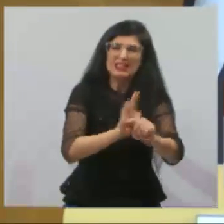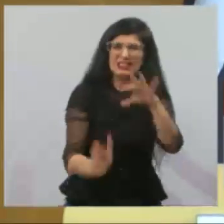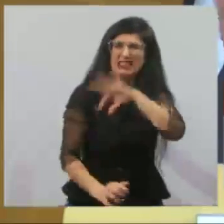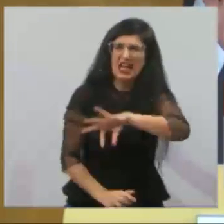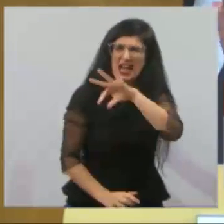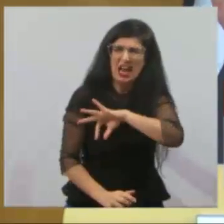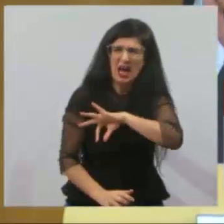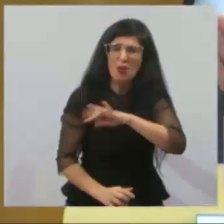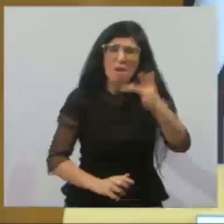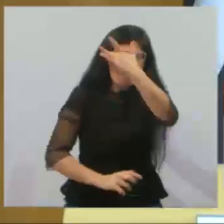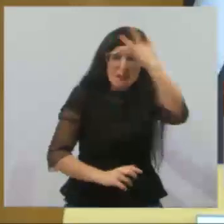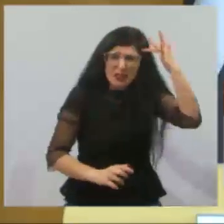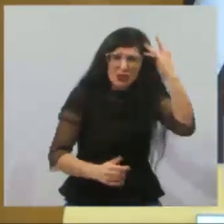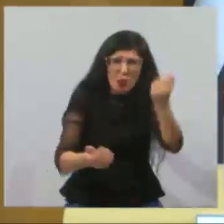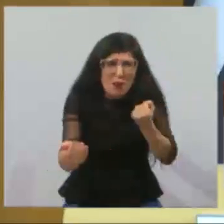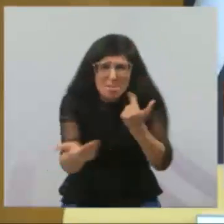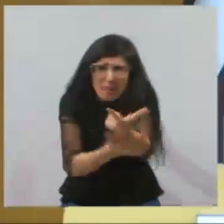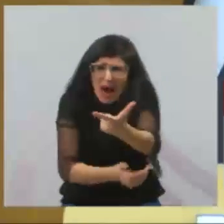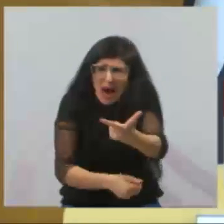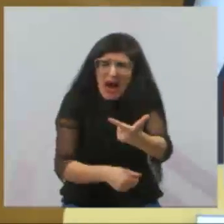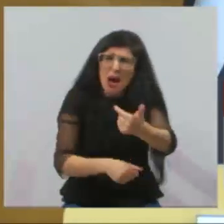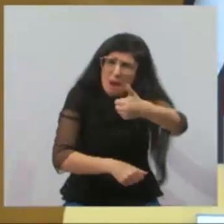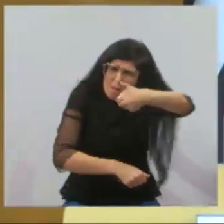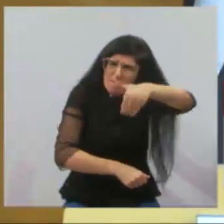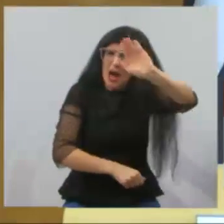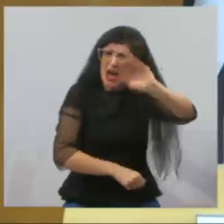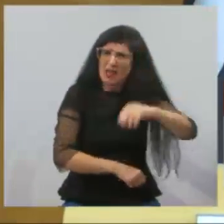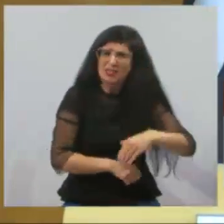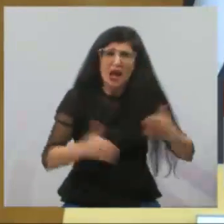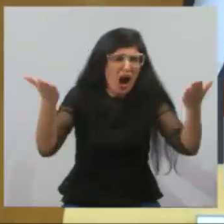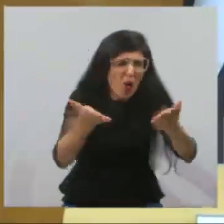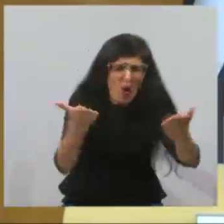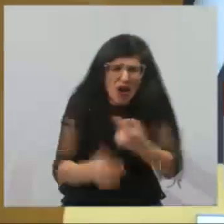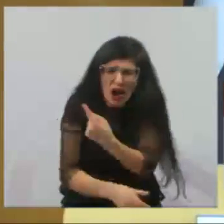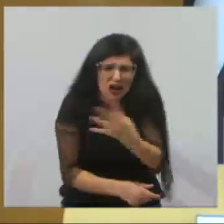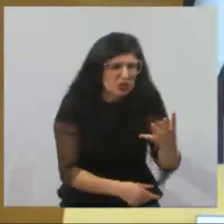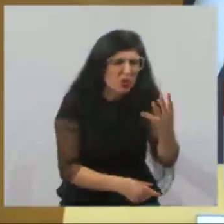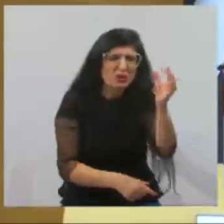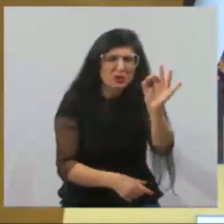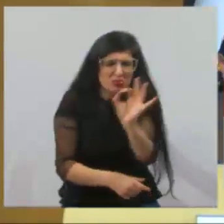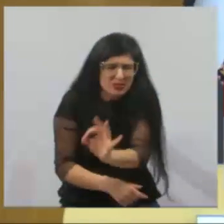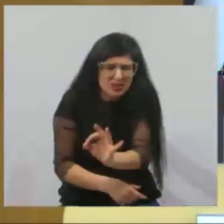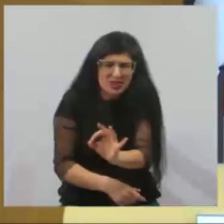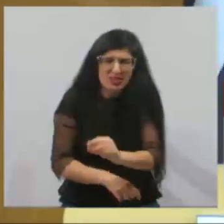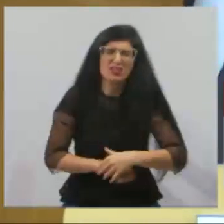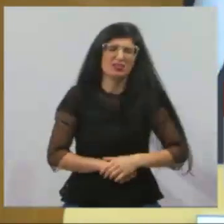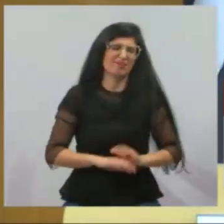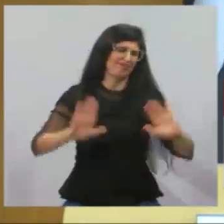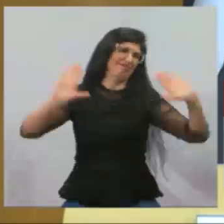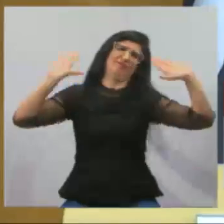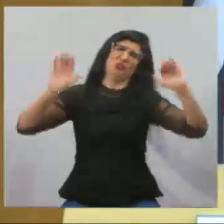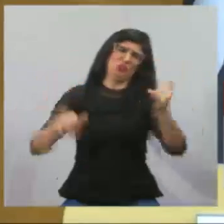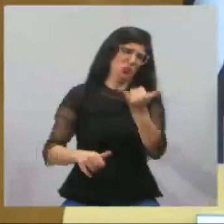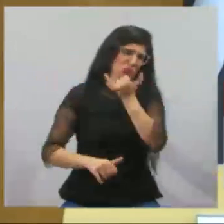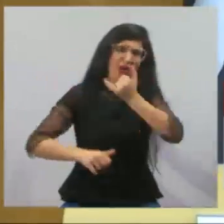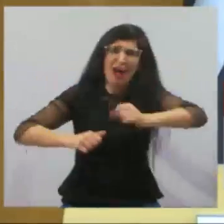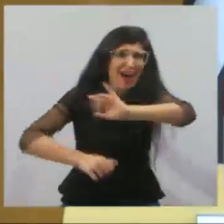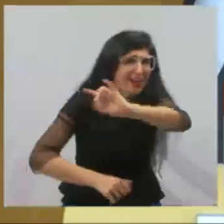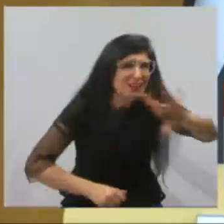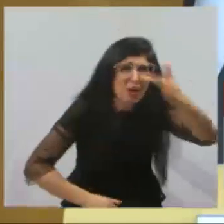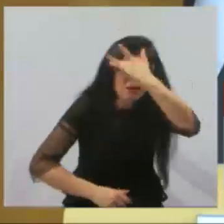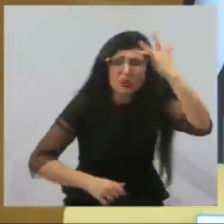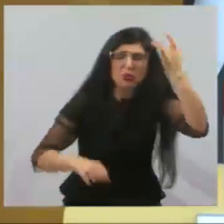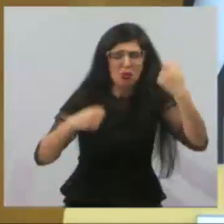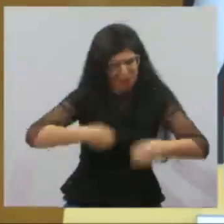projeto, vamos esperar os outros prefeitos, cada um tem que fazer a sua parte. Cada um tem que defender os seus. Cada pai tem que cuidar